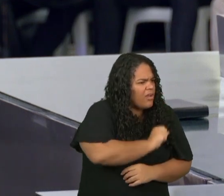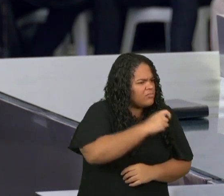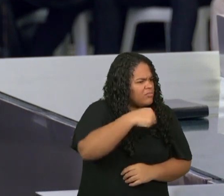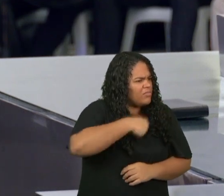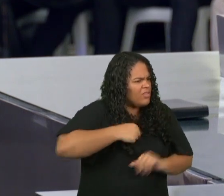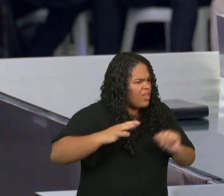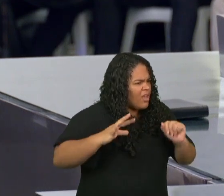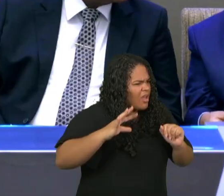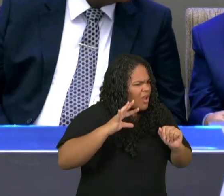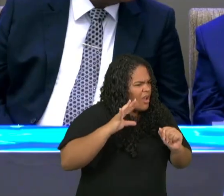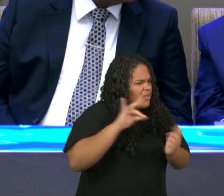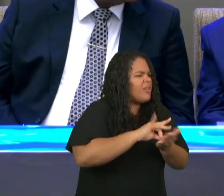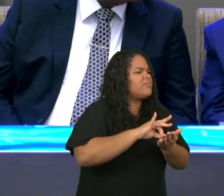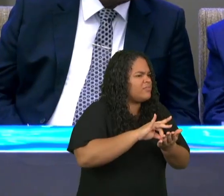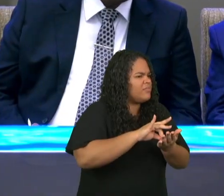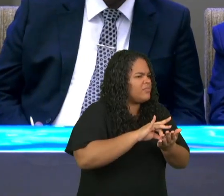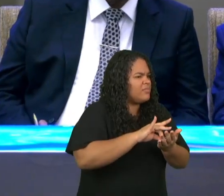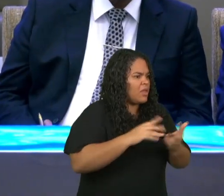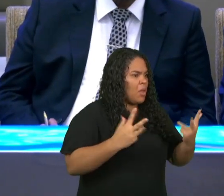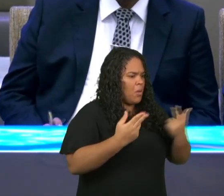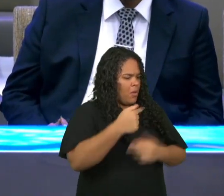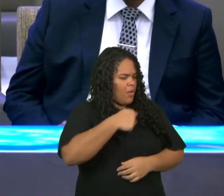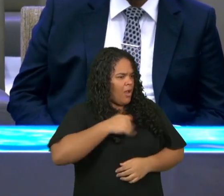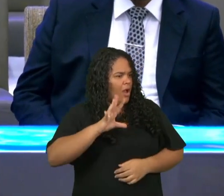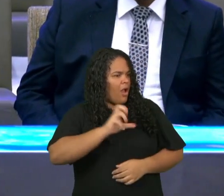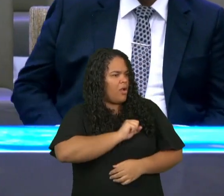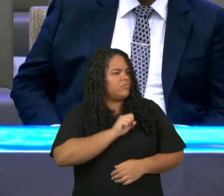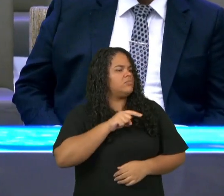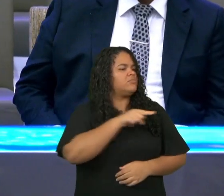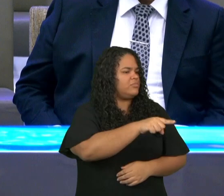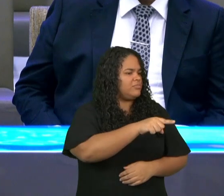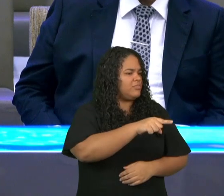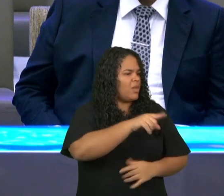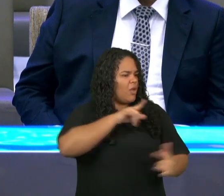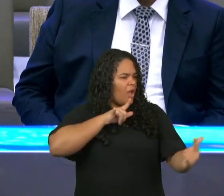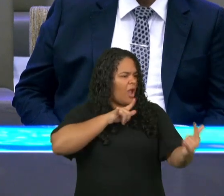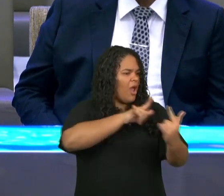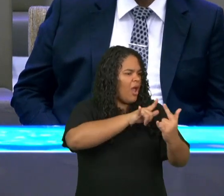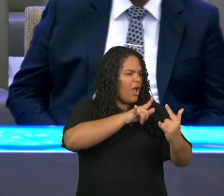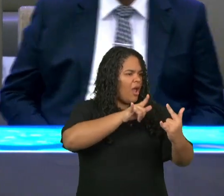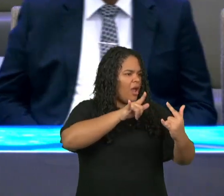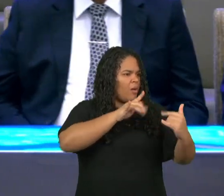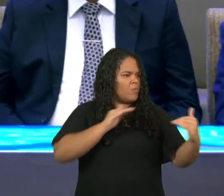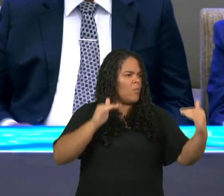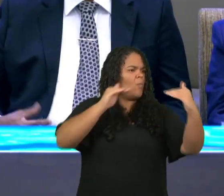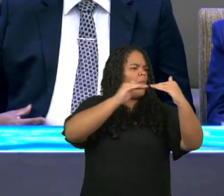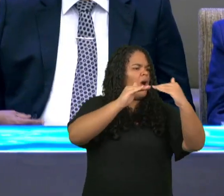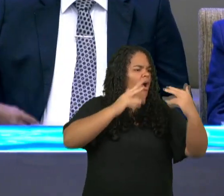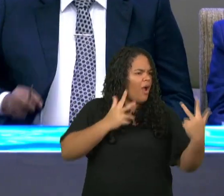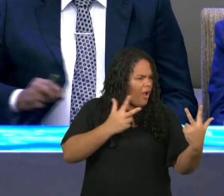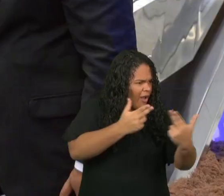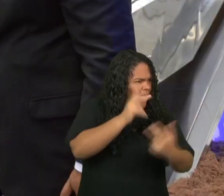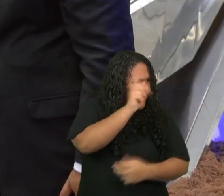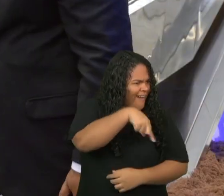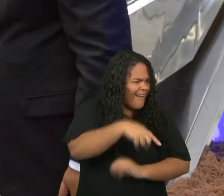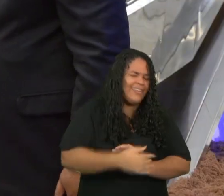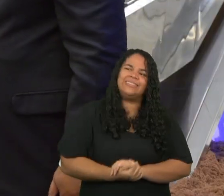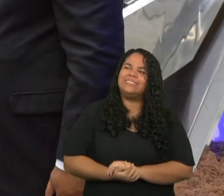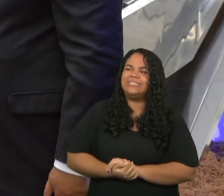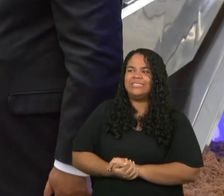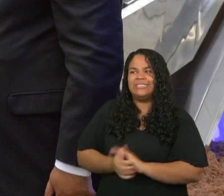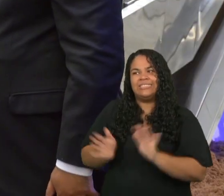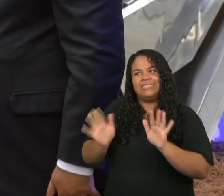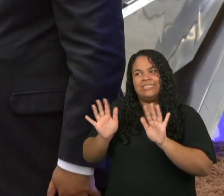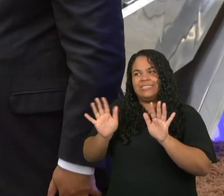amas com o amor que eu te amo, que entreguei minha vida por ti, Pedro? Aí Pedro olha para Jesus e faz, fileô,